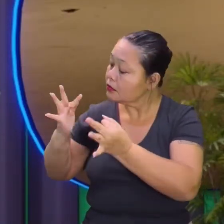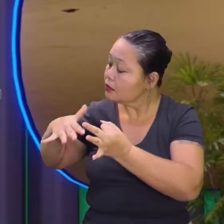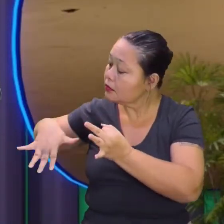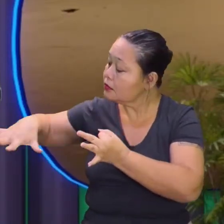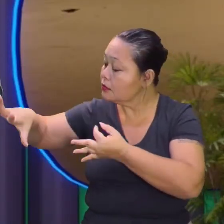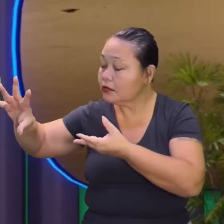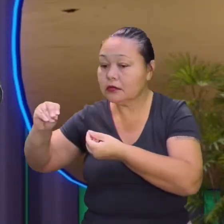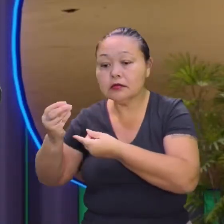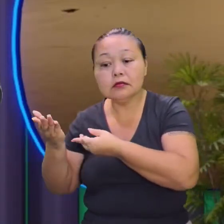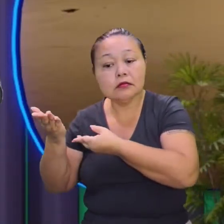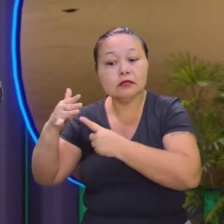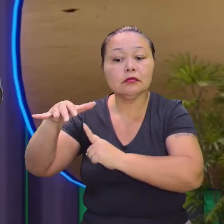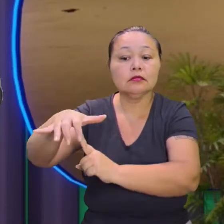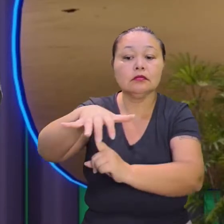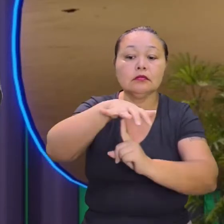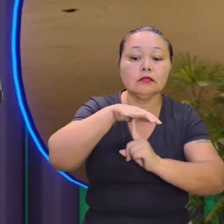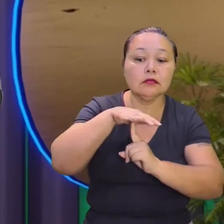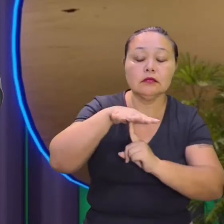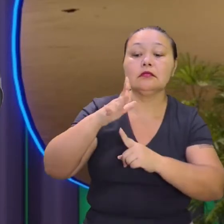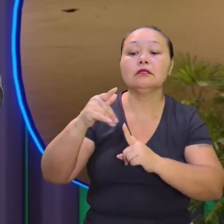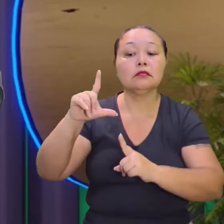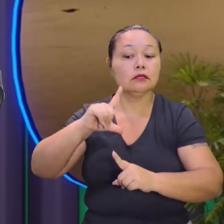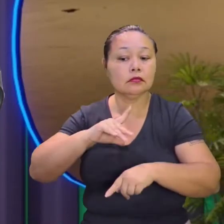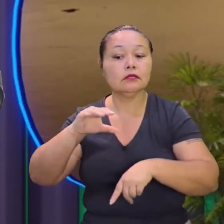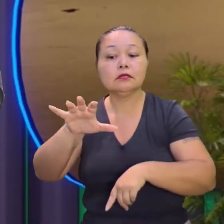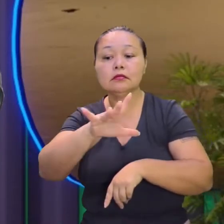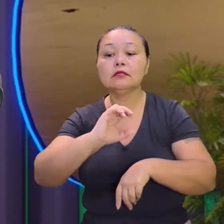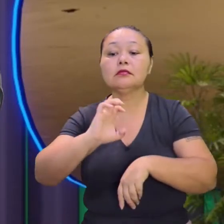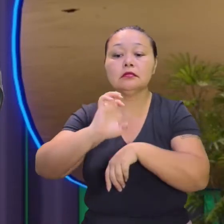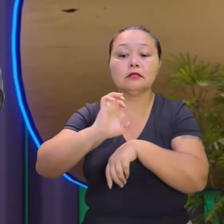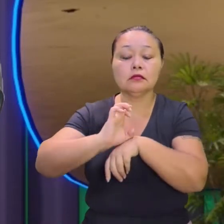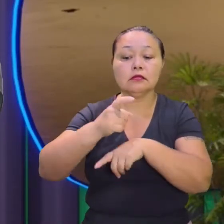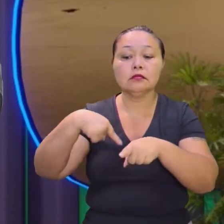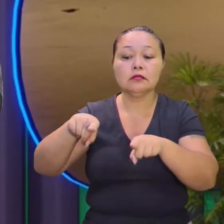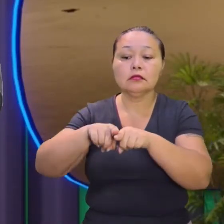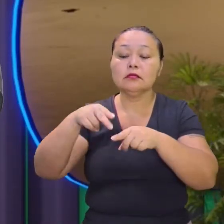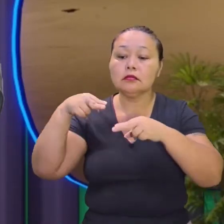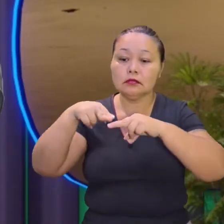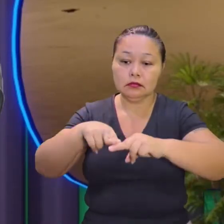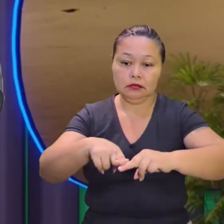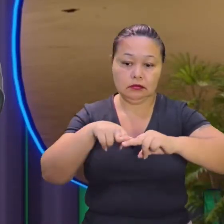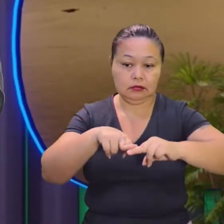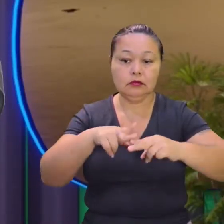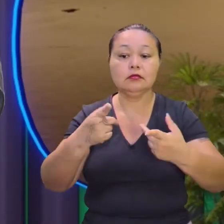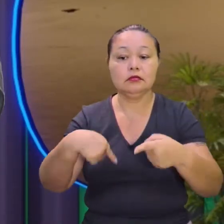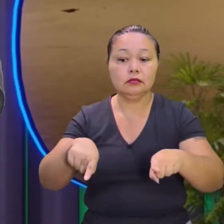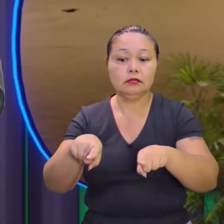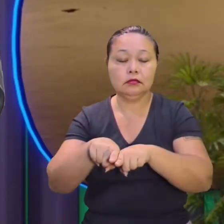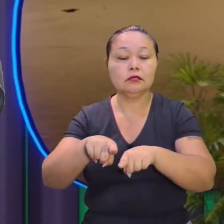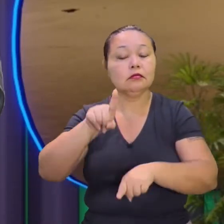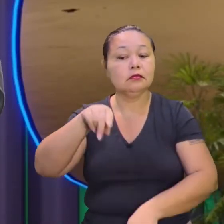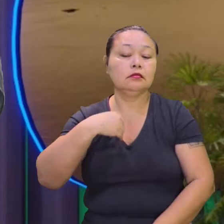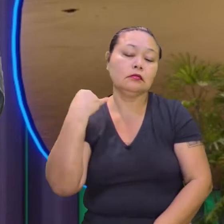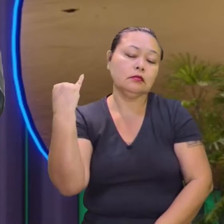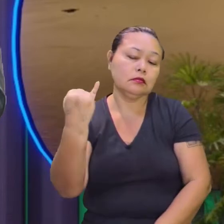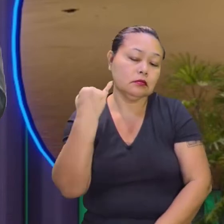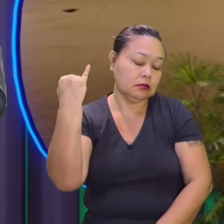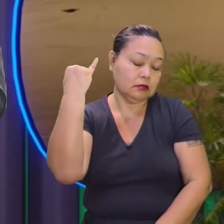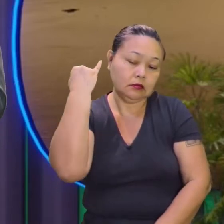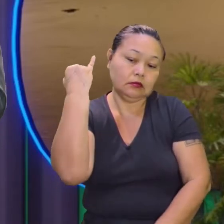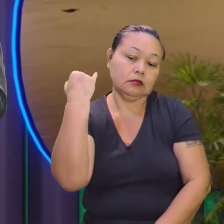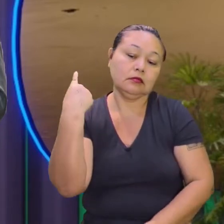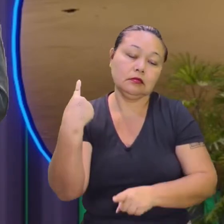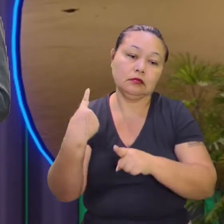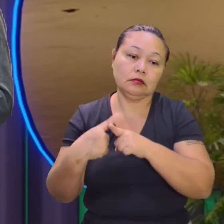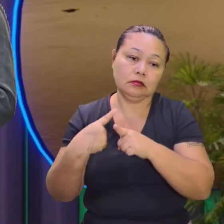abastece as feiras regionais aqui do estado e também os grandes supermercados. Beleza. É bem importante,